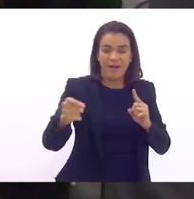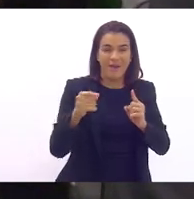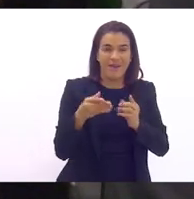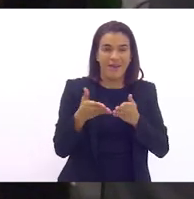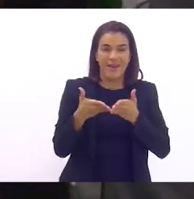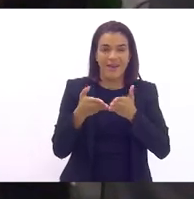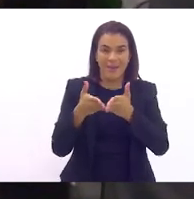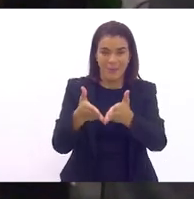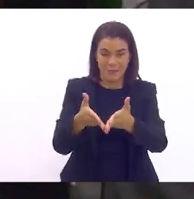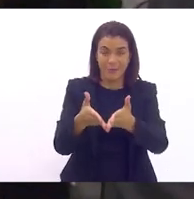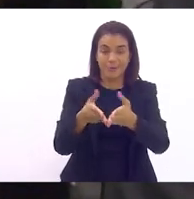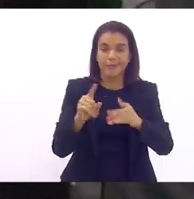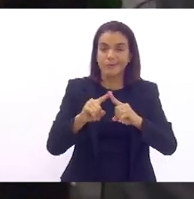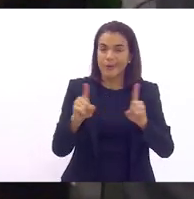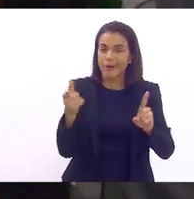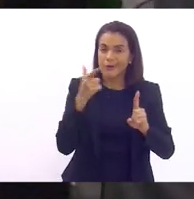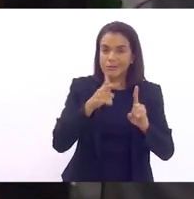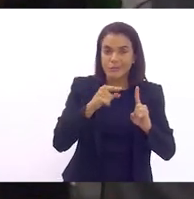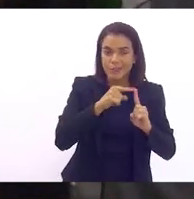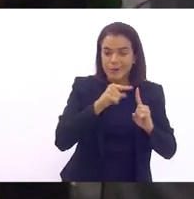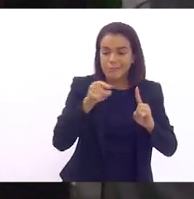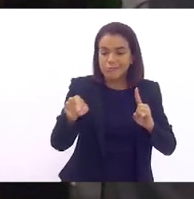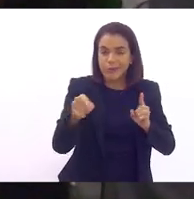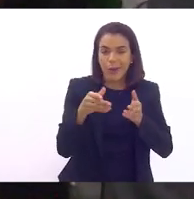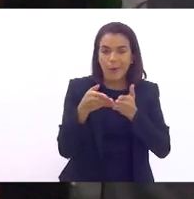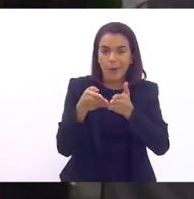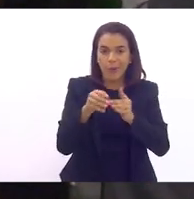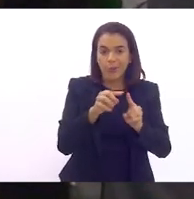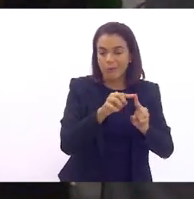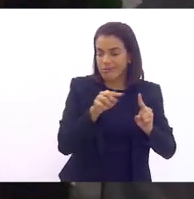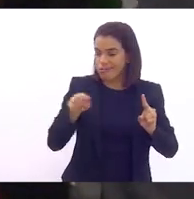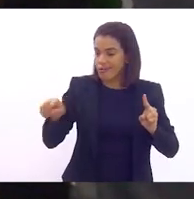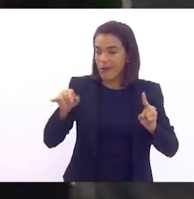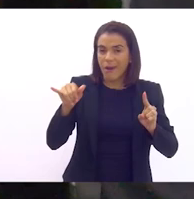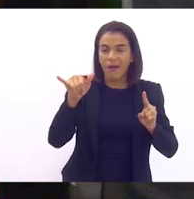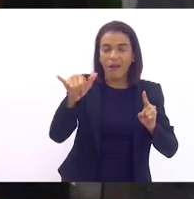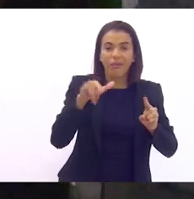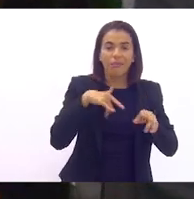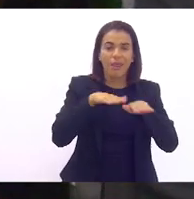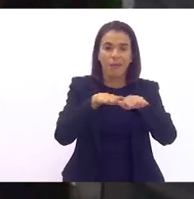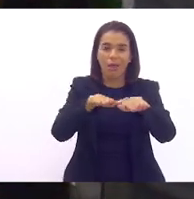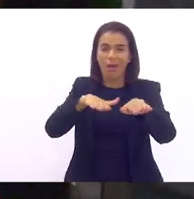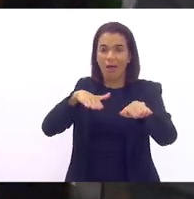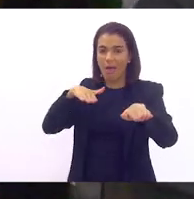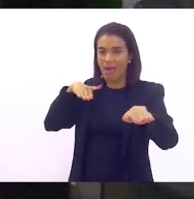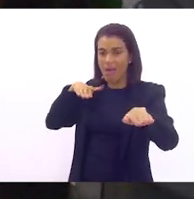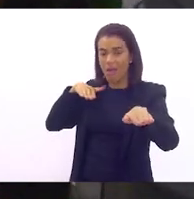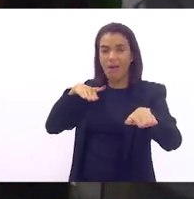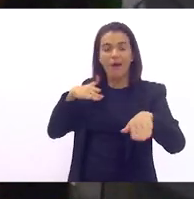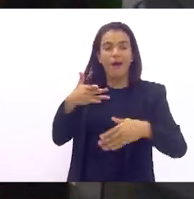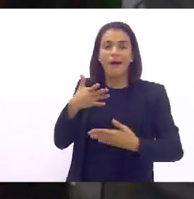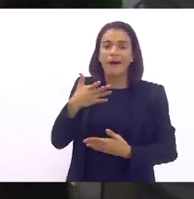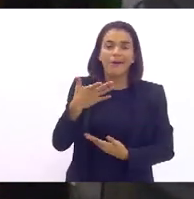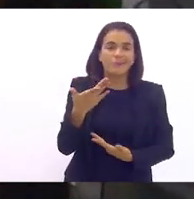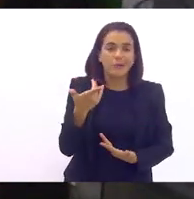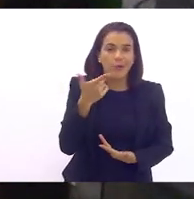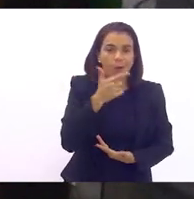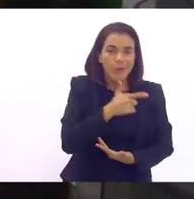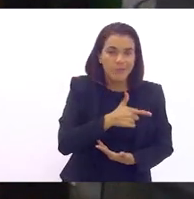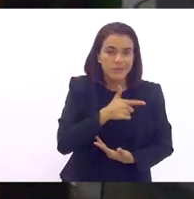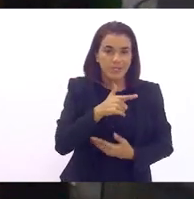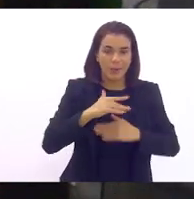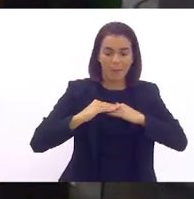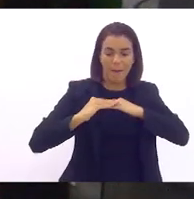Janeiro mas para chegar no porto e no aeroporto você tem vias congestionadas nem sempre você quem o melhor